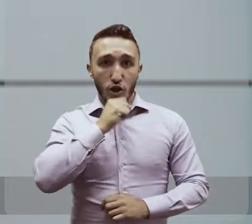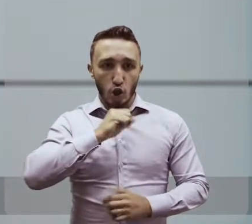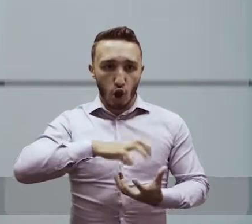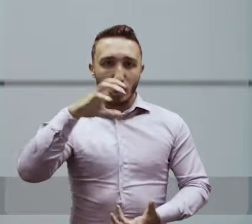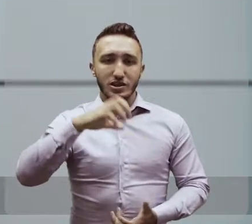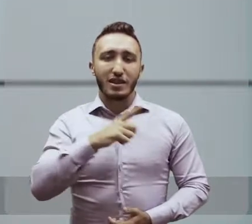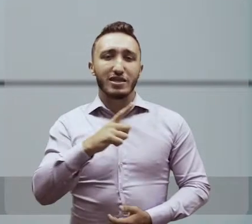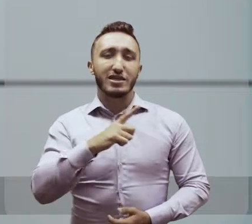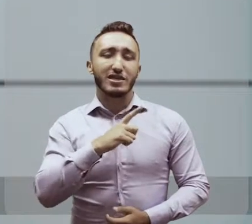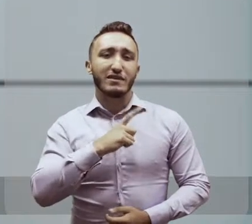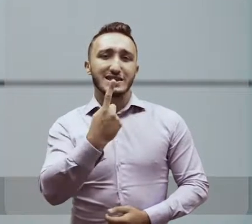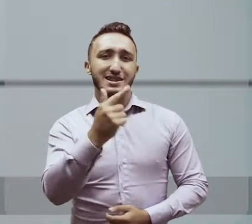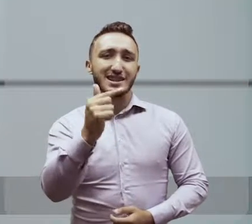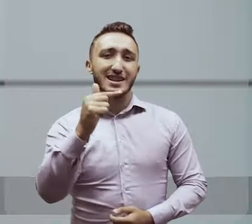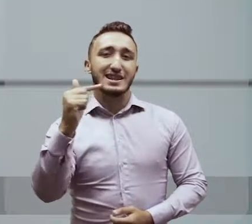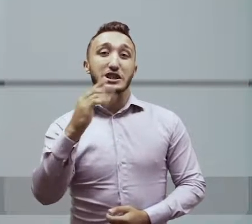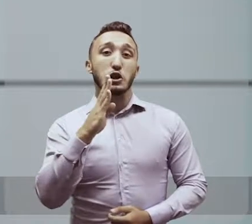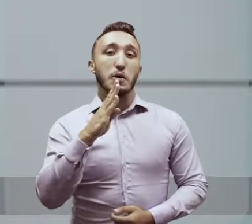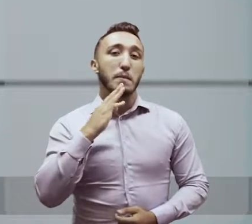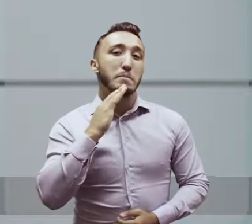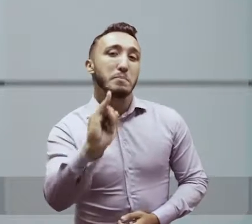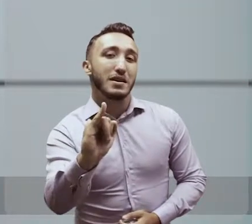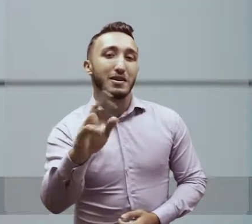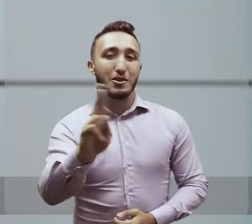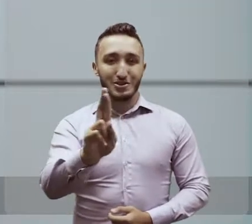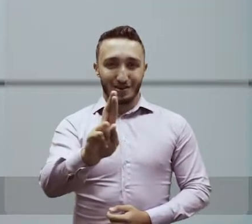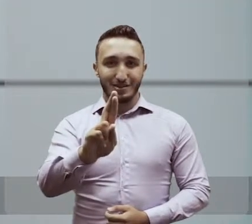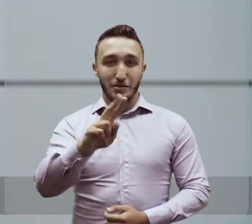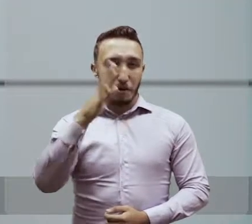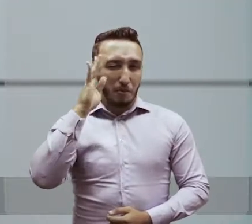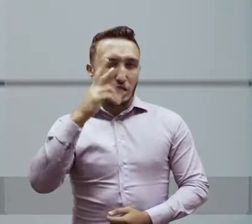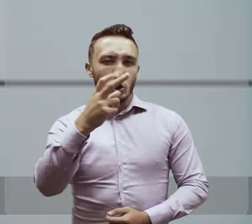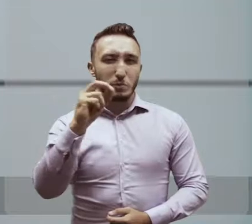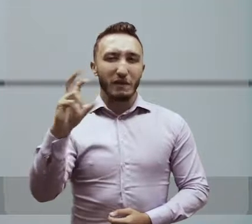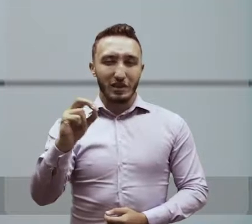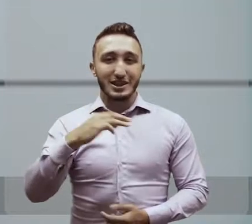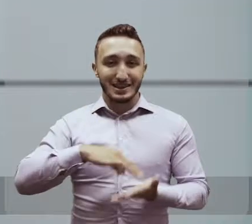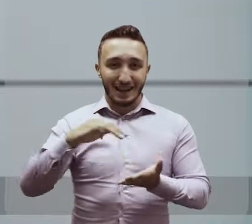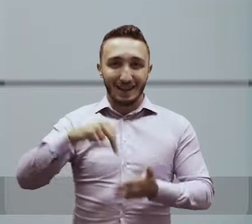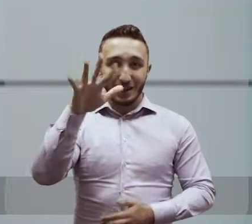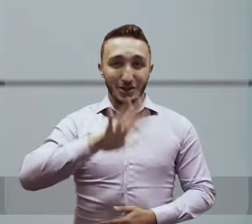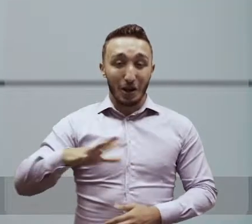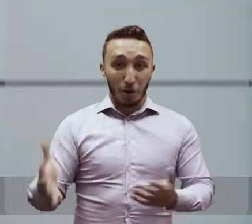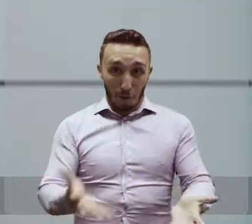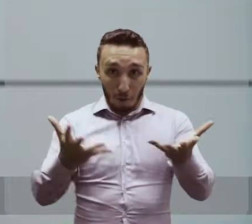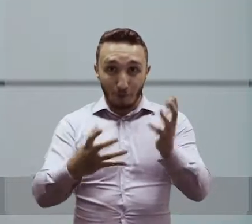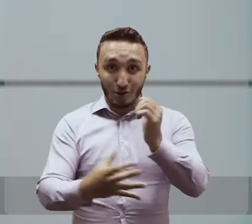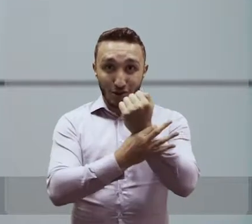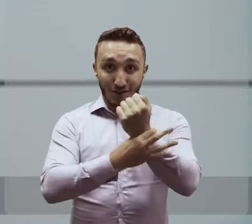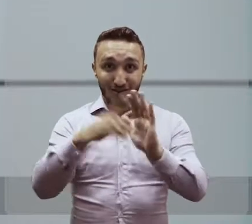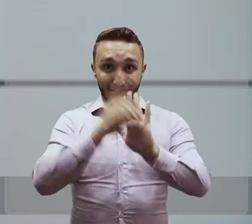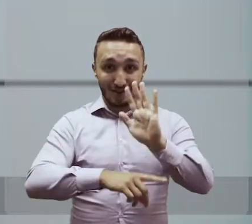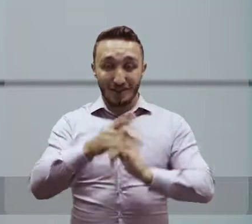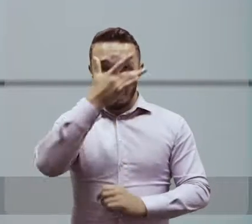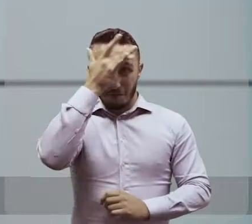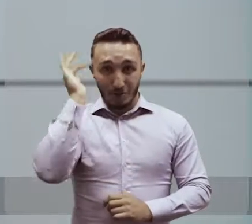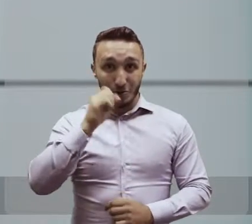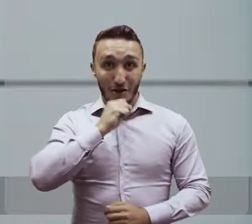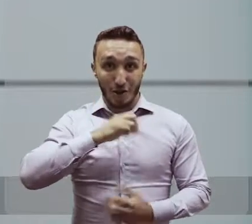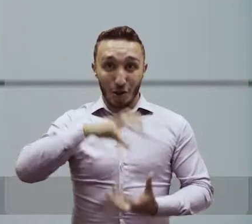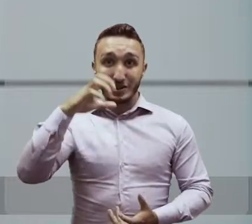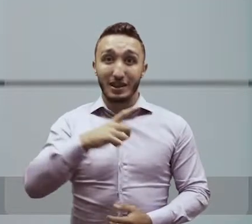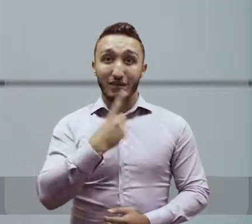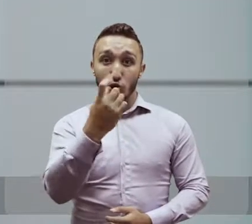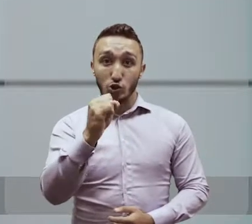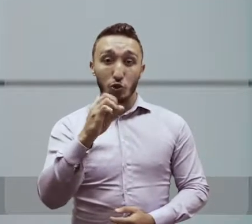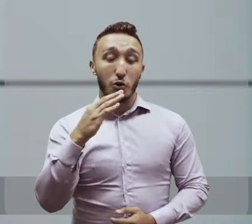voltadas à pessoa idosa somaram mais de 177 milhões de reais. Para se ter ideia, em 2020, a Secretaria Nacional de Promoção e Defesa dos